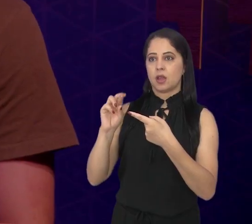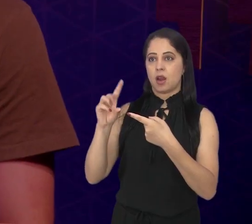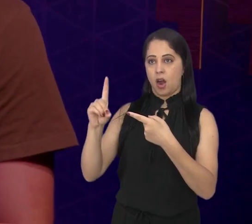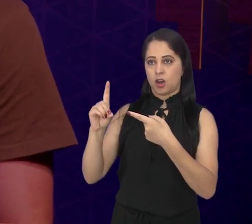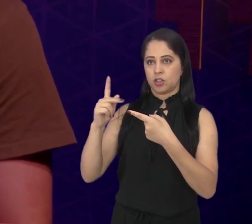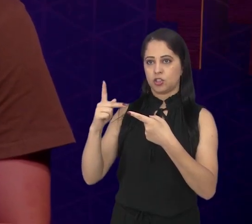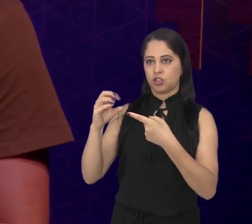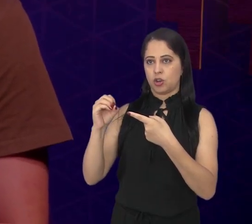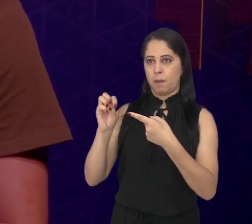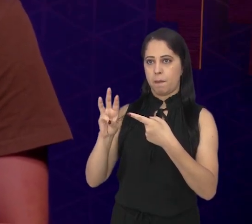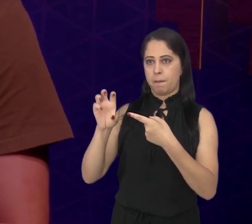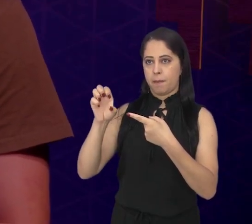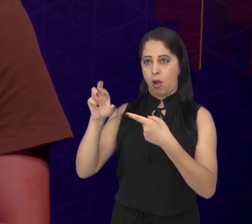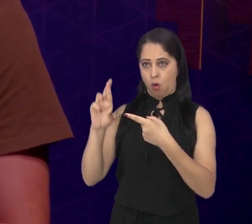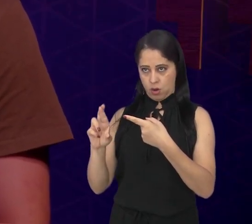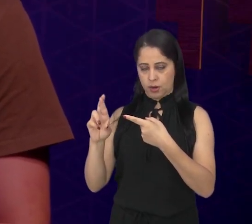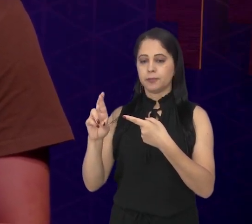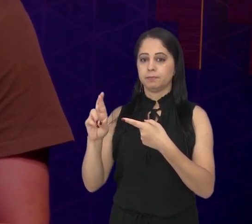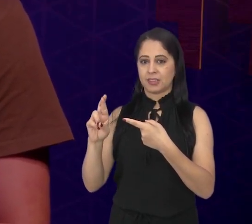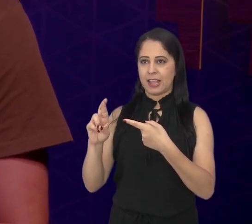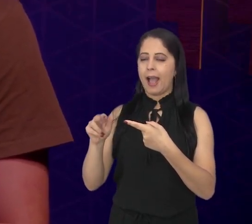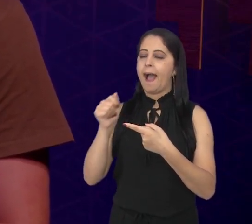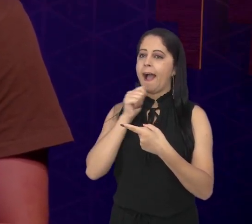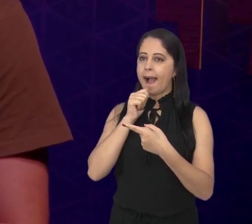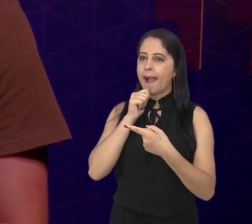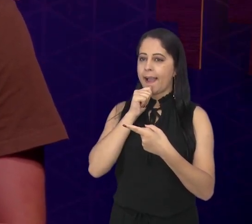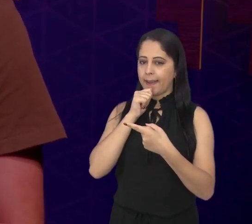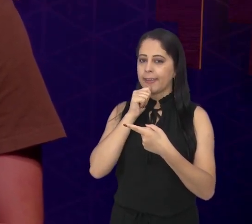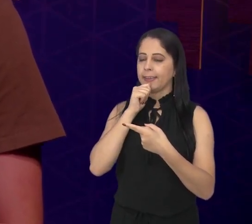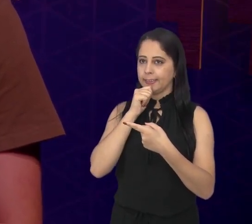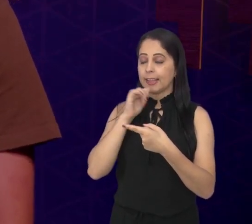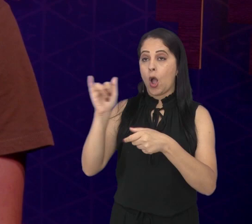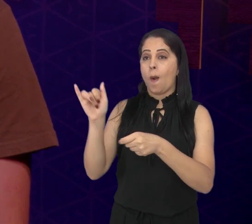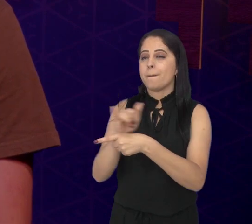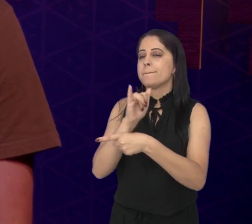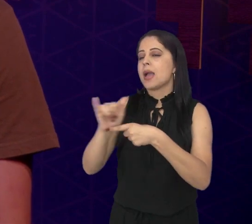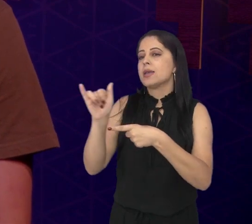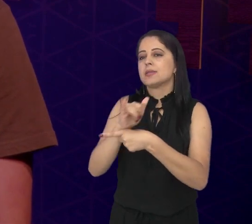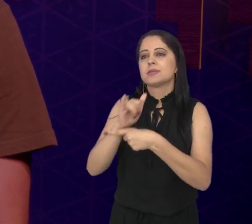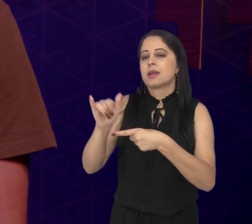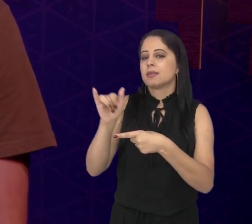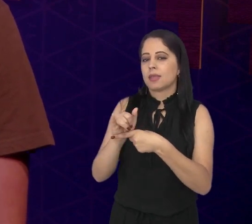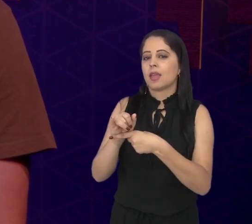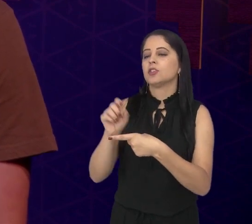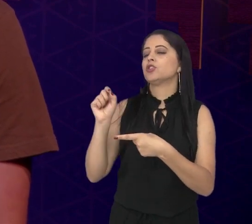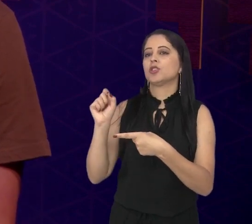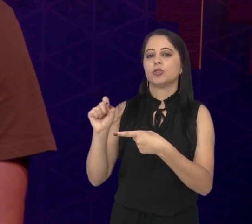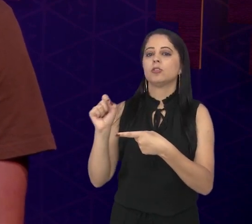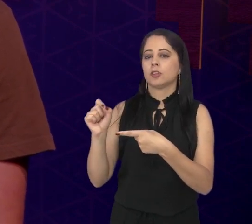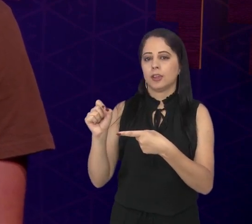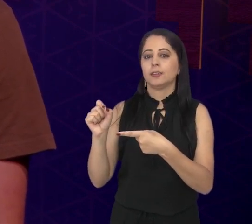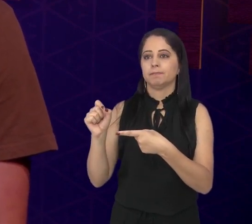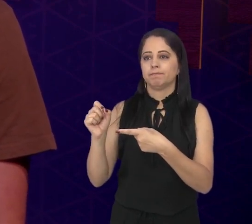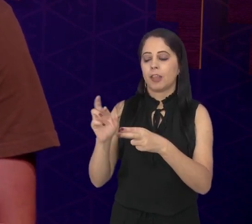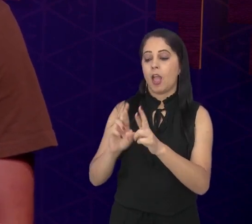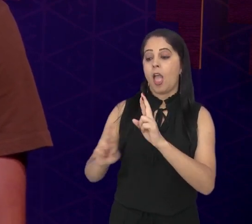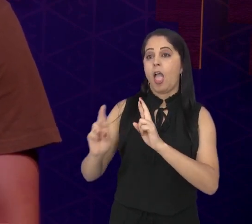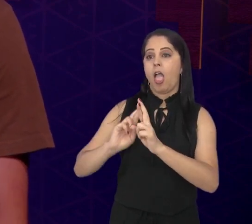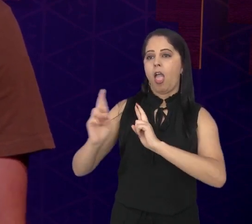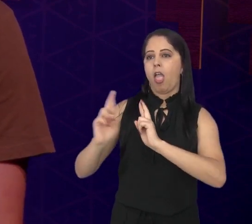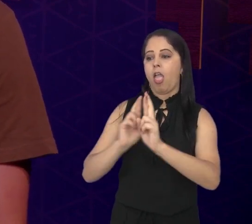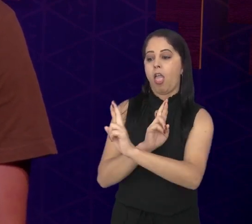hard power, ele ainda é muito usado, né? E qual que é essa estratégia, né,